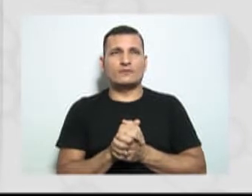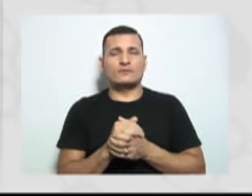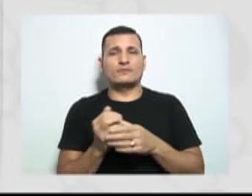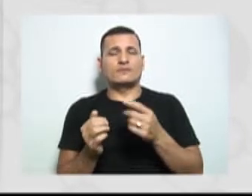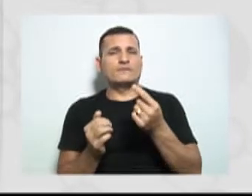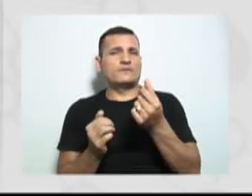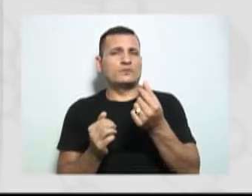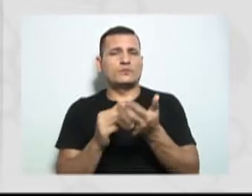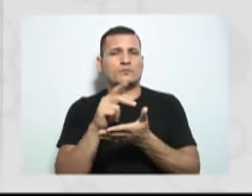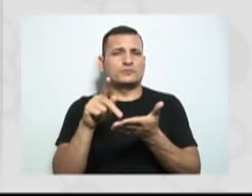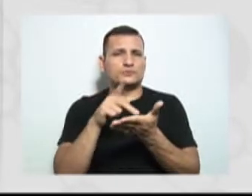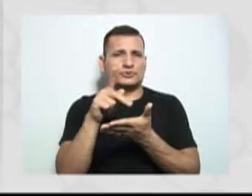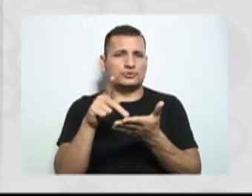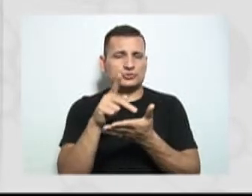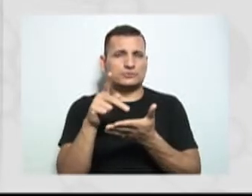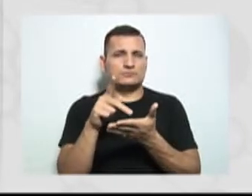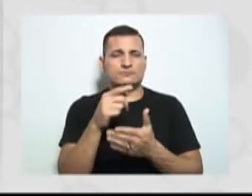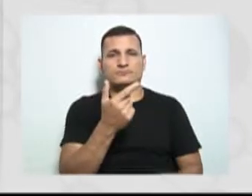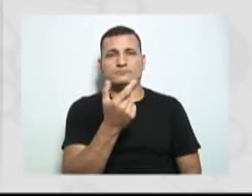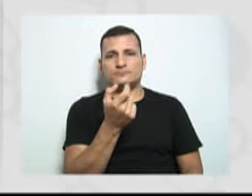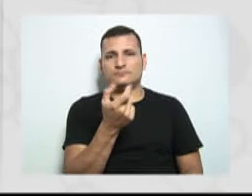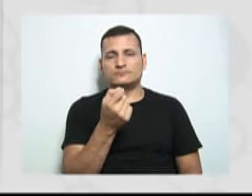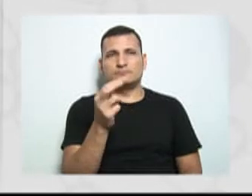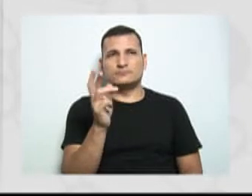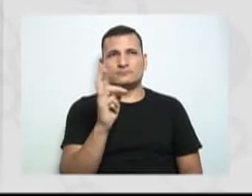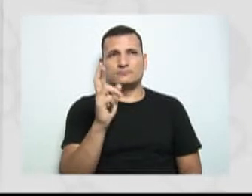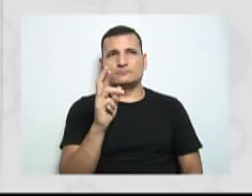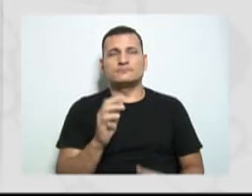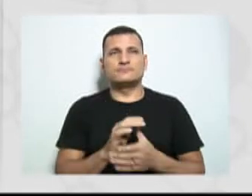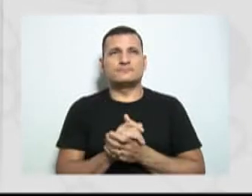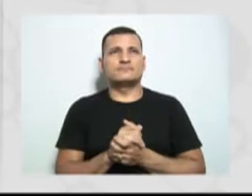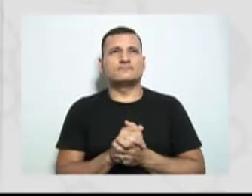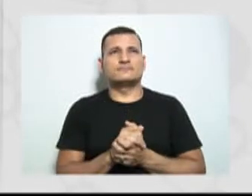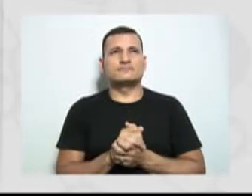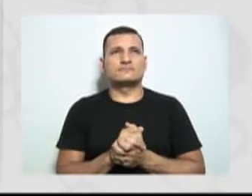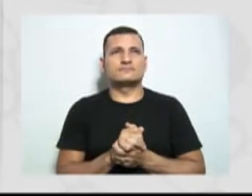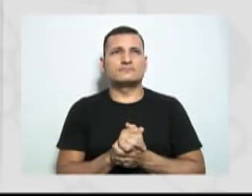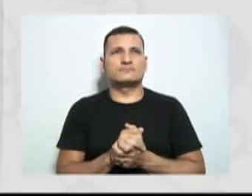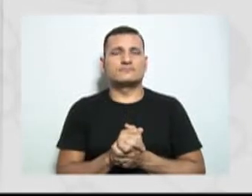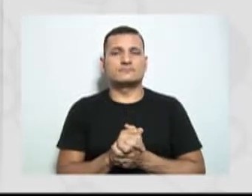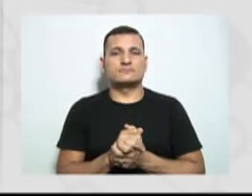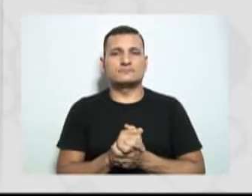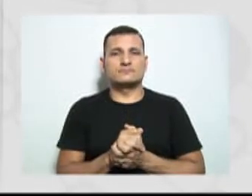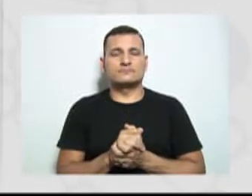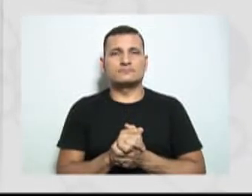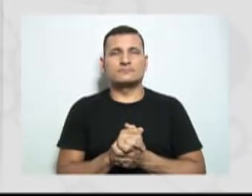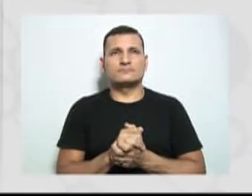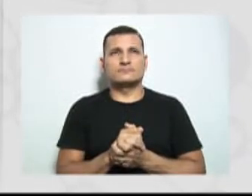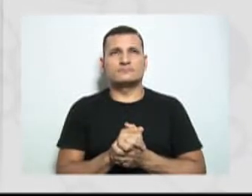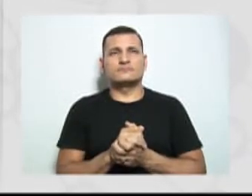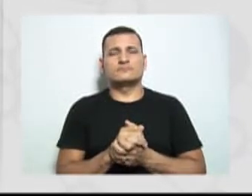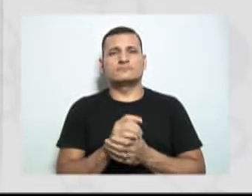preço dele é um pudim especial R$20. Então, eu vou pegar esse valor e dividir por